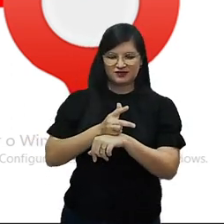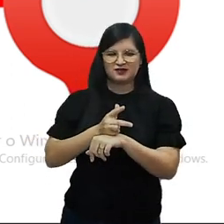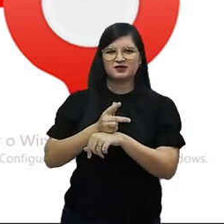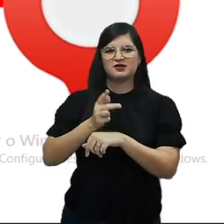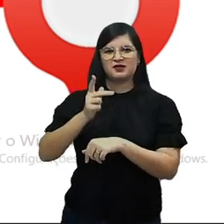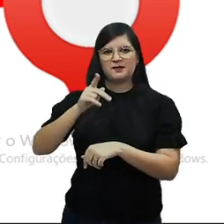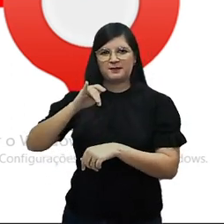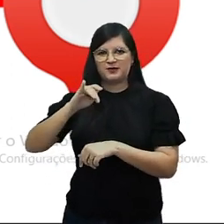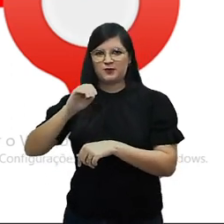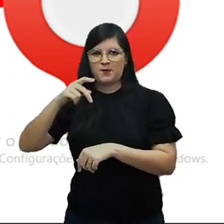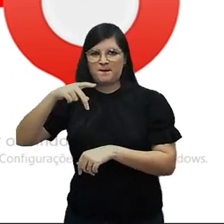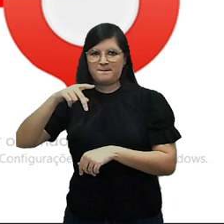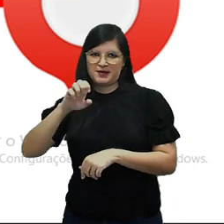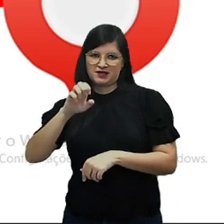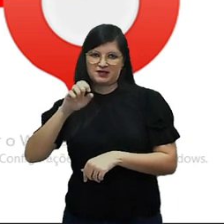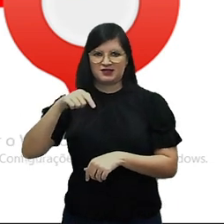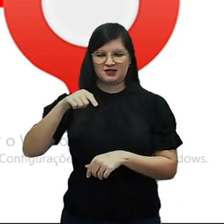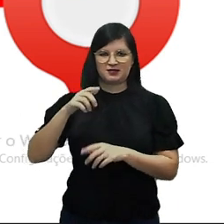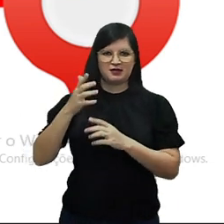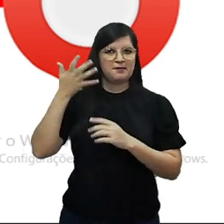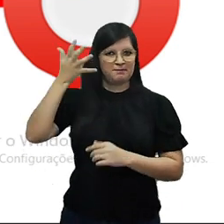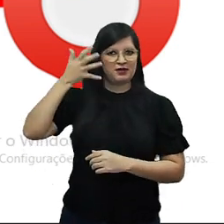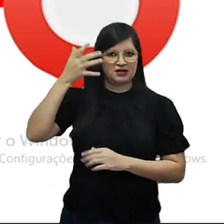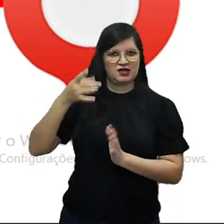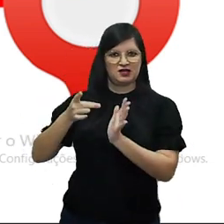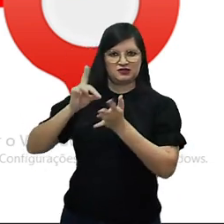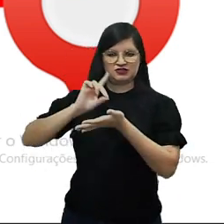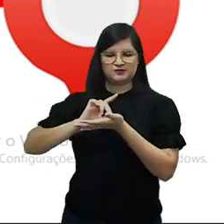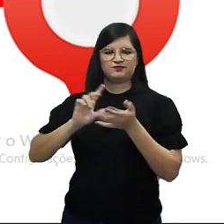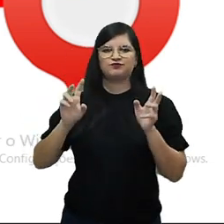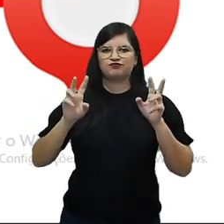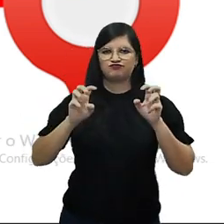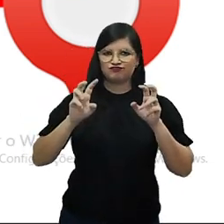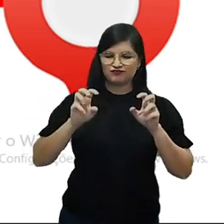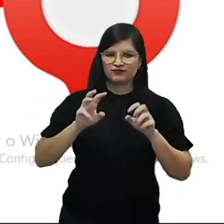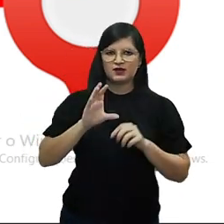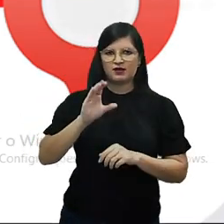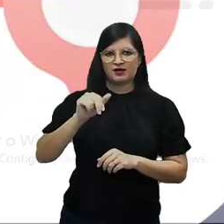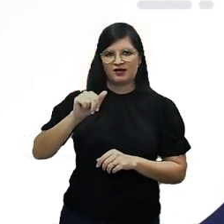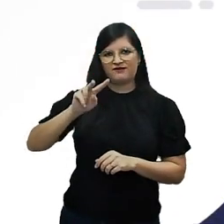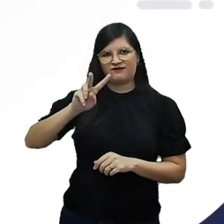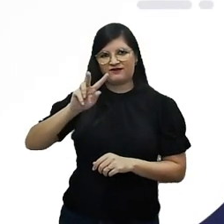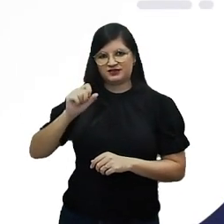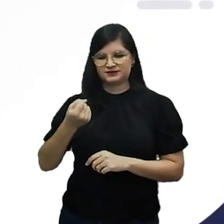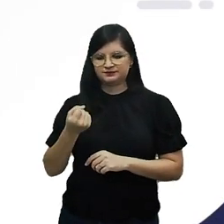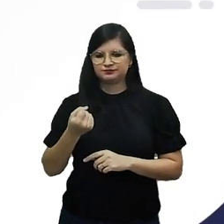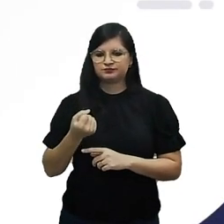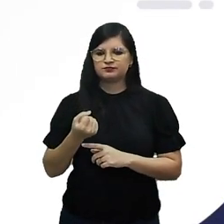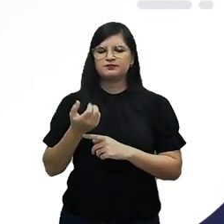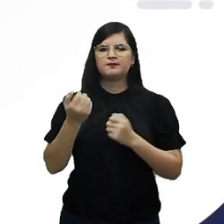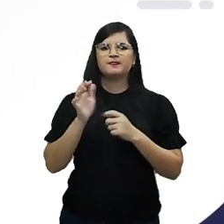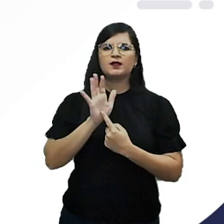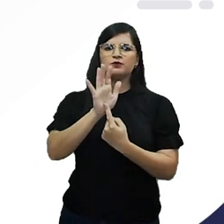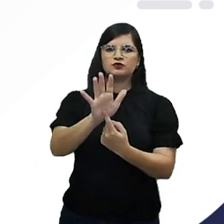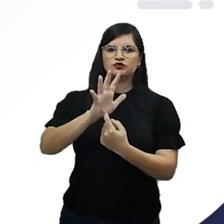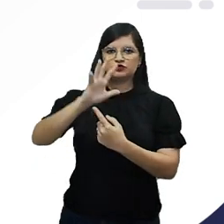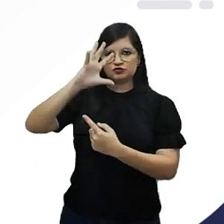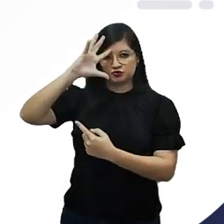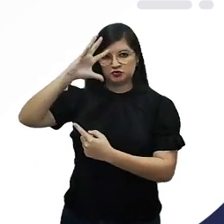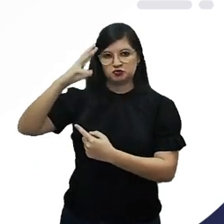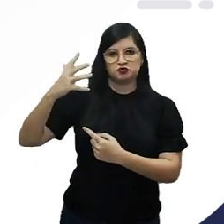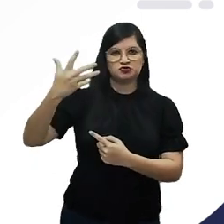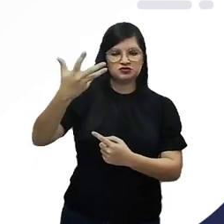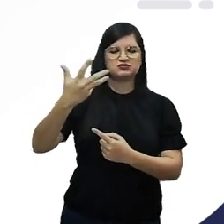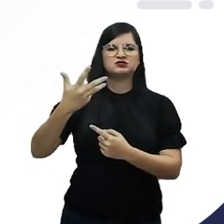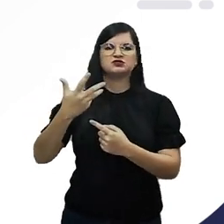lá na palestra que a gente colocou sobre o Lean Canvas. Então, a PillPack mostrou lá. É uma solução onde